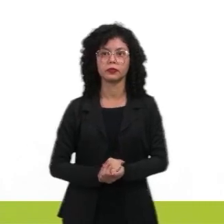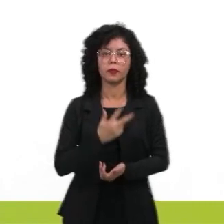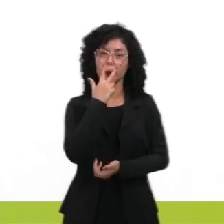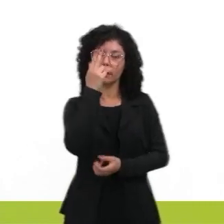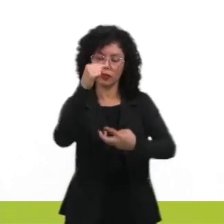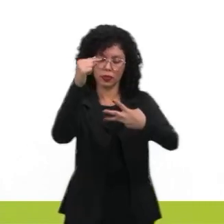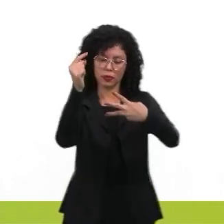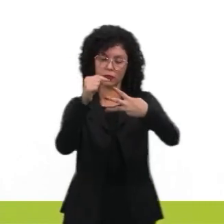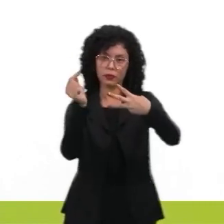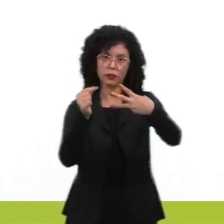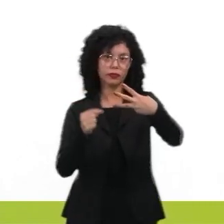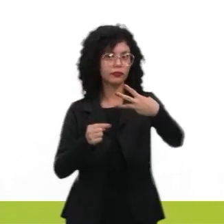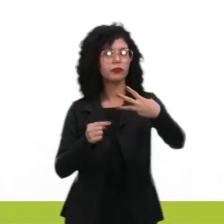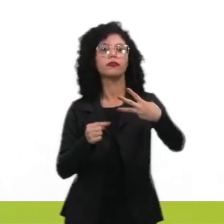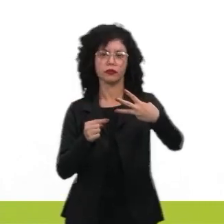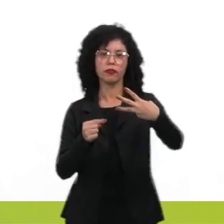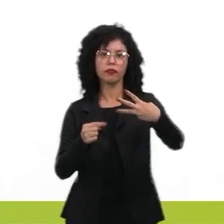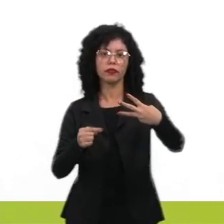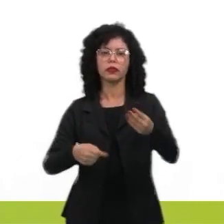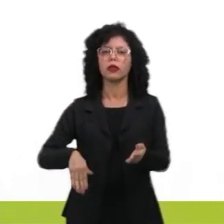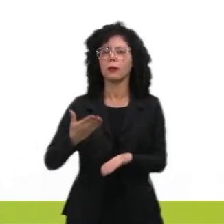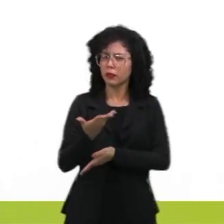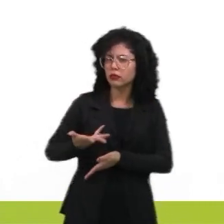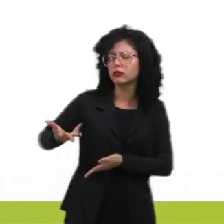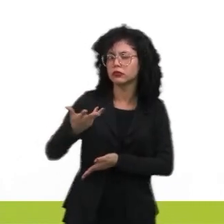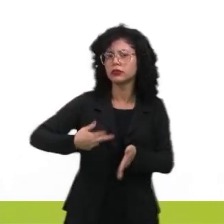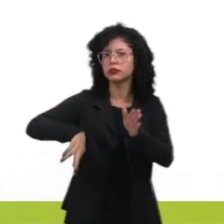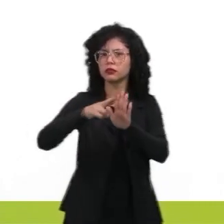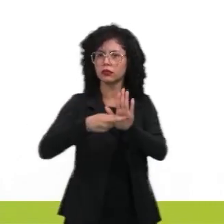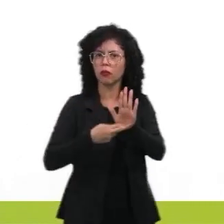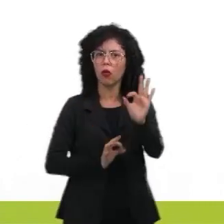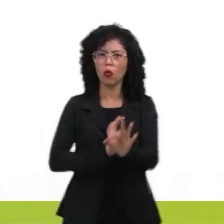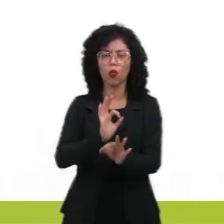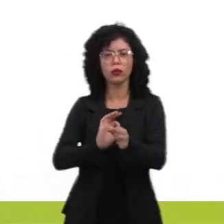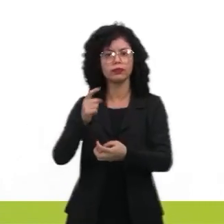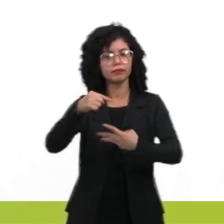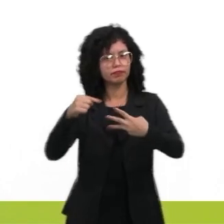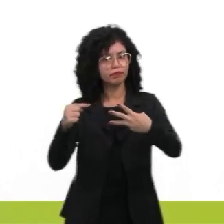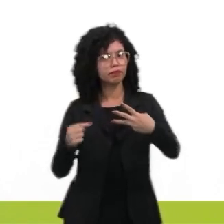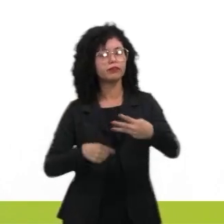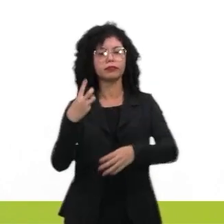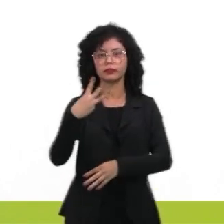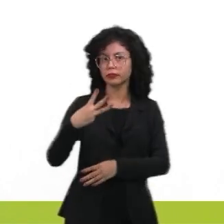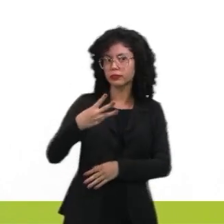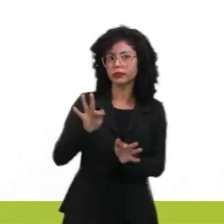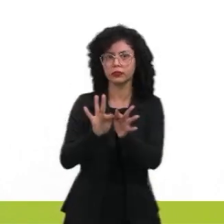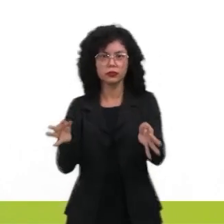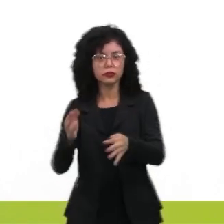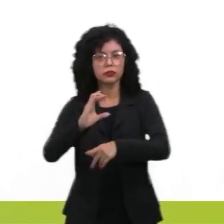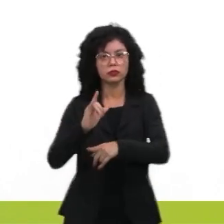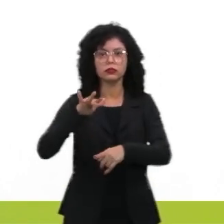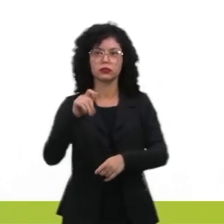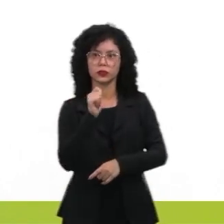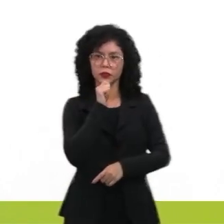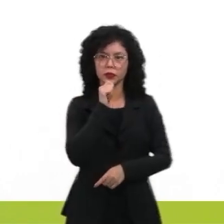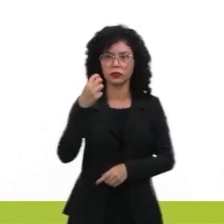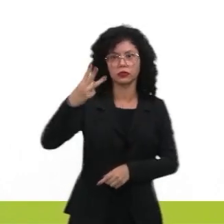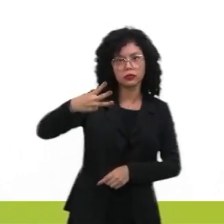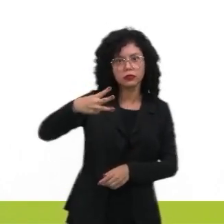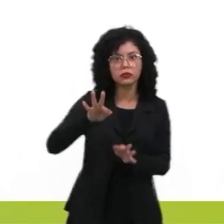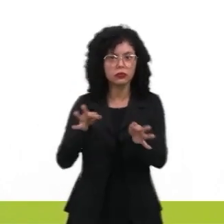aparecer 3 tópicos aqui, são 3 regrinhas básicas para quem vai montar um problema de regra de 3 simples ou composta. Para resolver a regra de 3